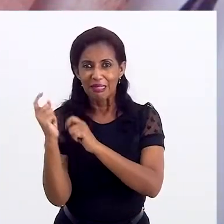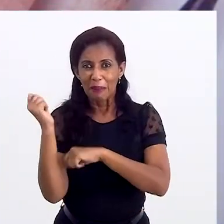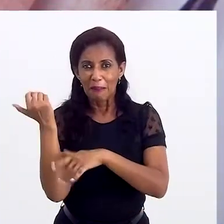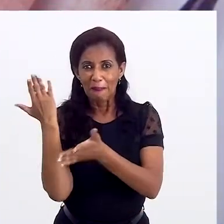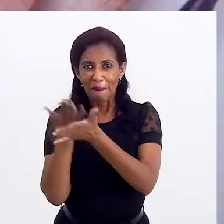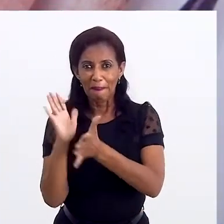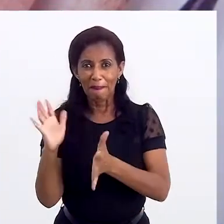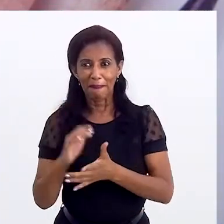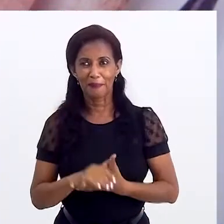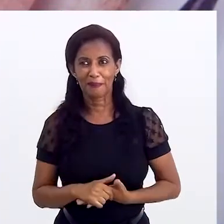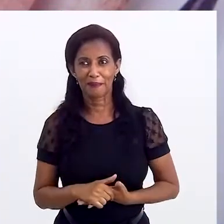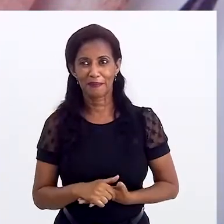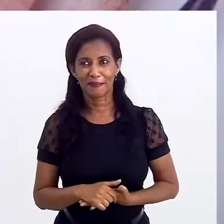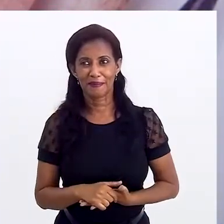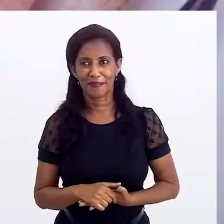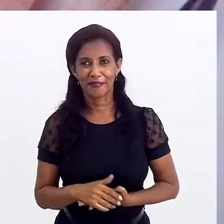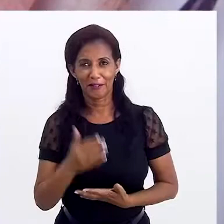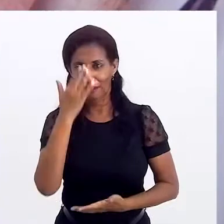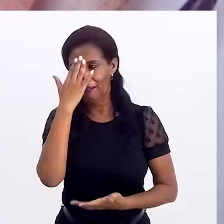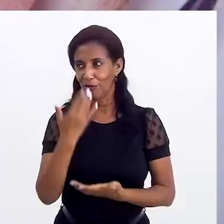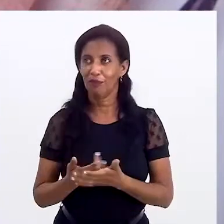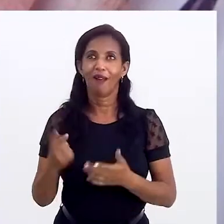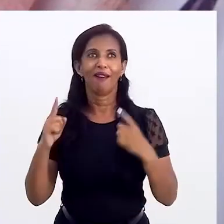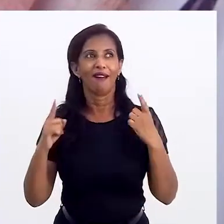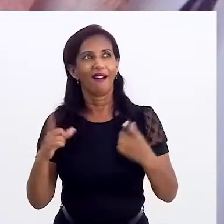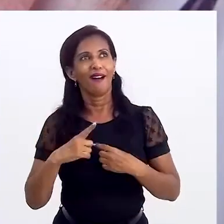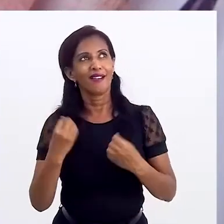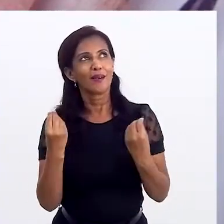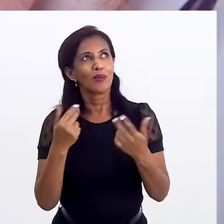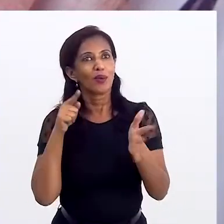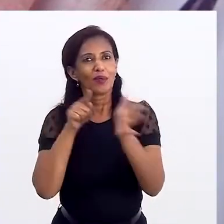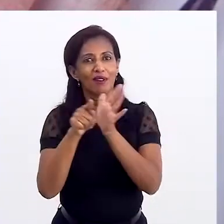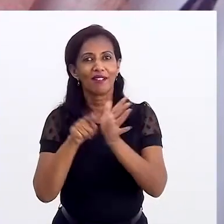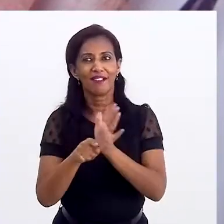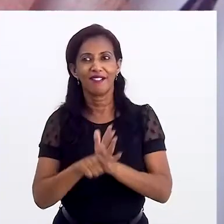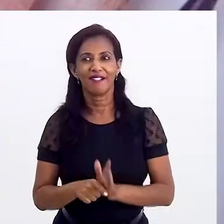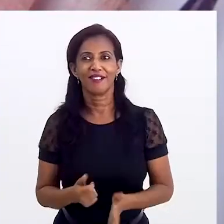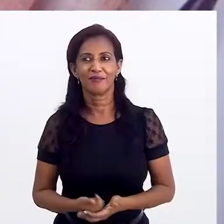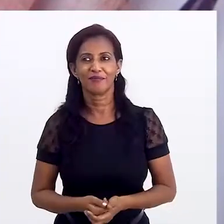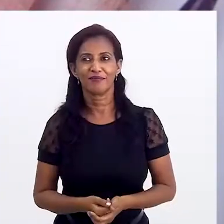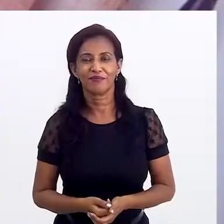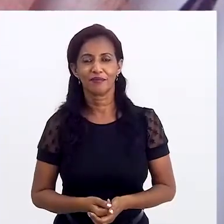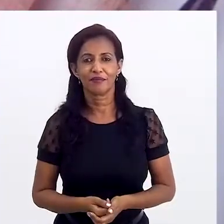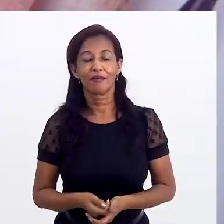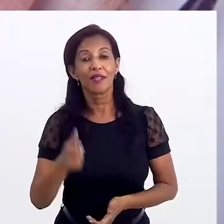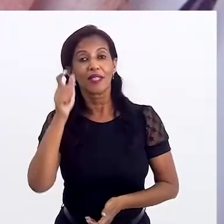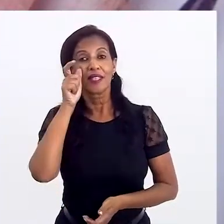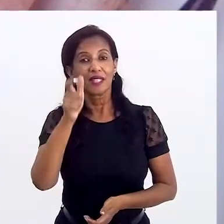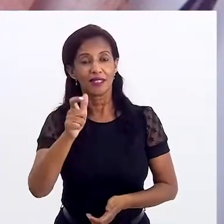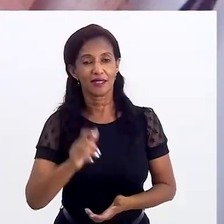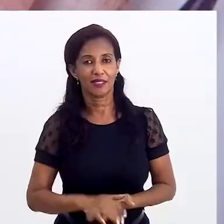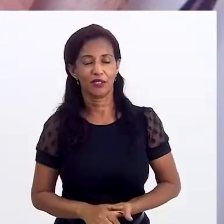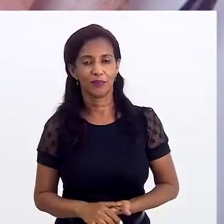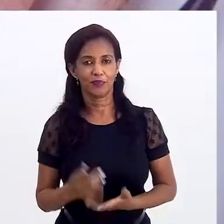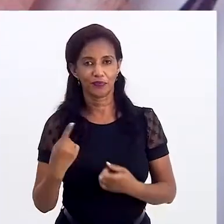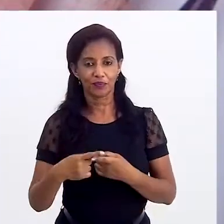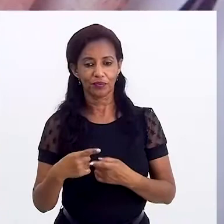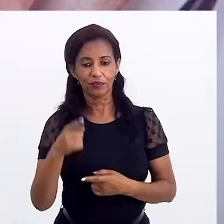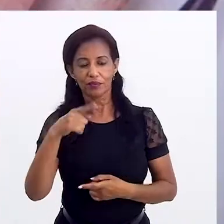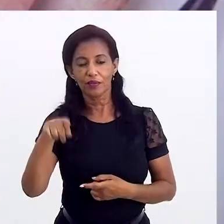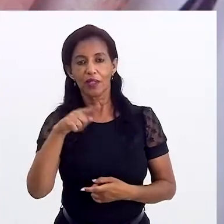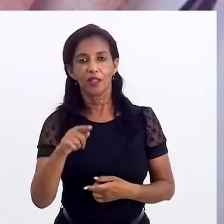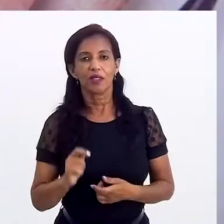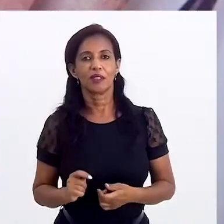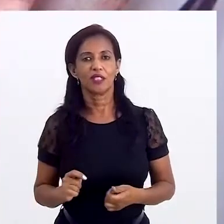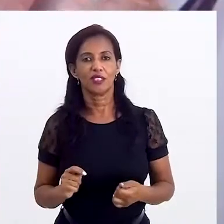Me falaram agora. Eu falei assim, não acredito, tem muita coisa para conversar. E é interessante, porque vocês têm a banda